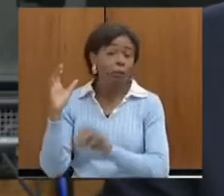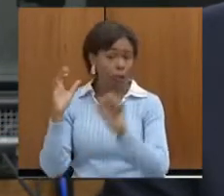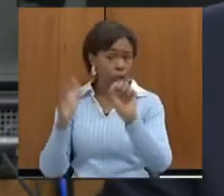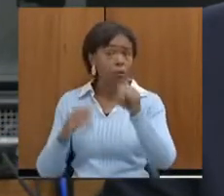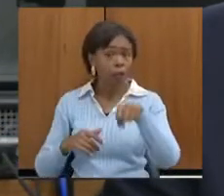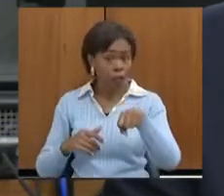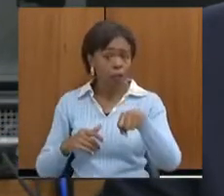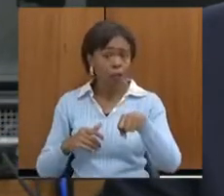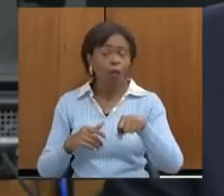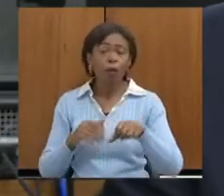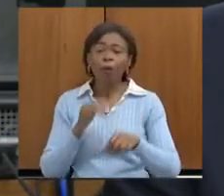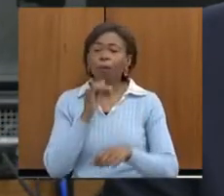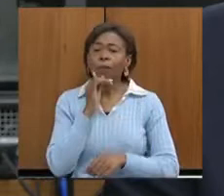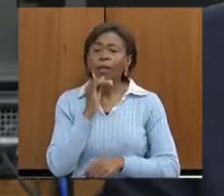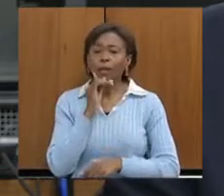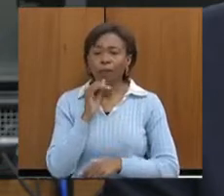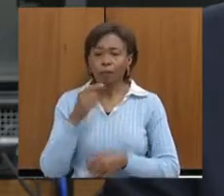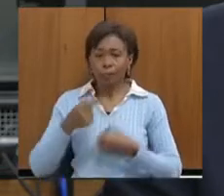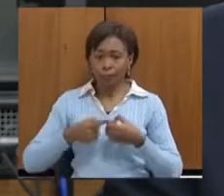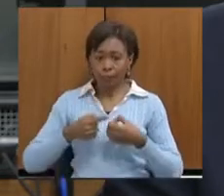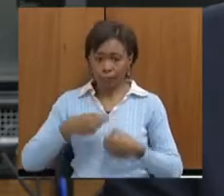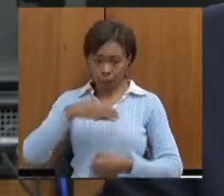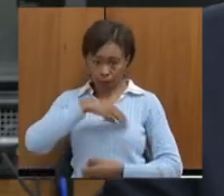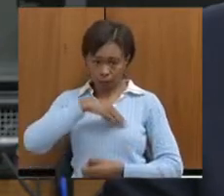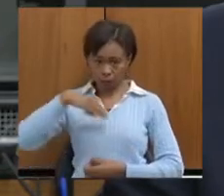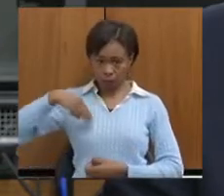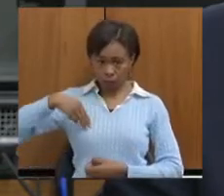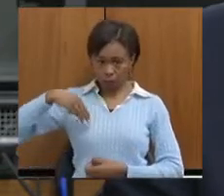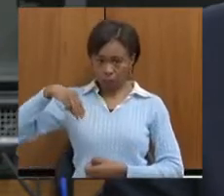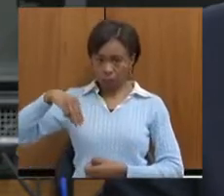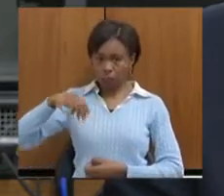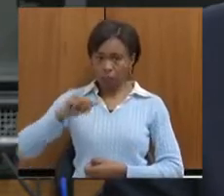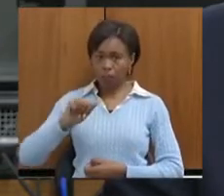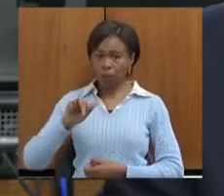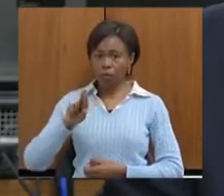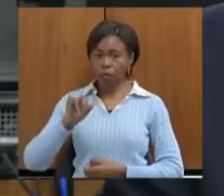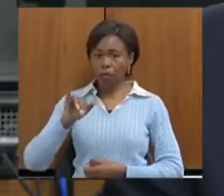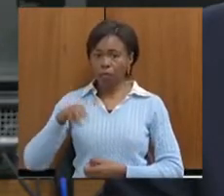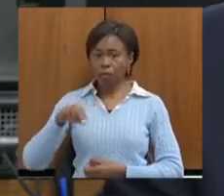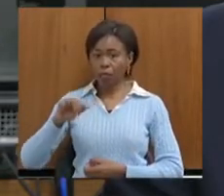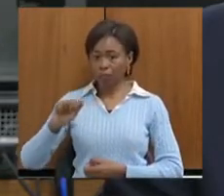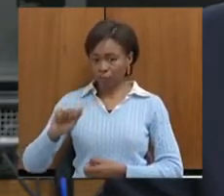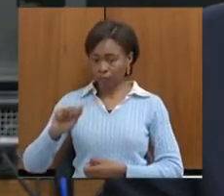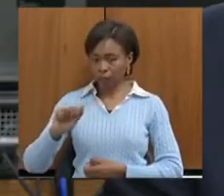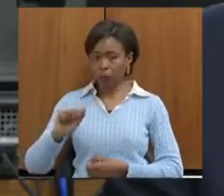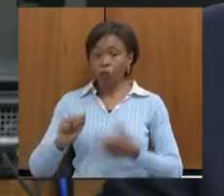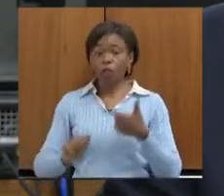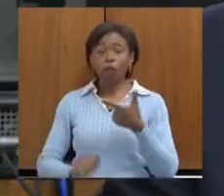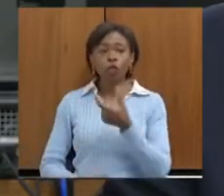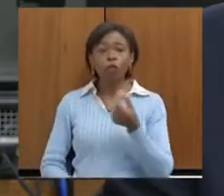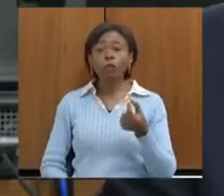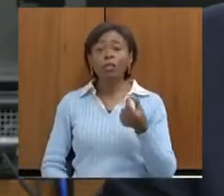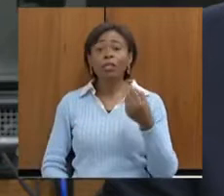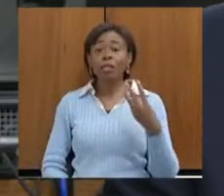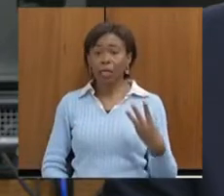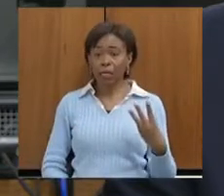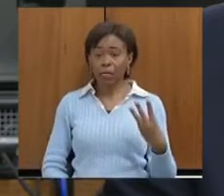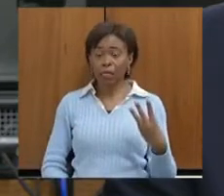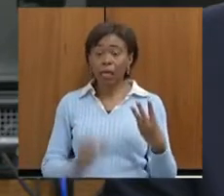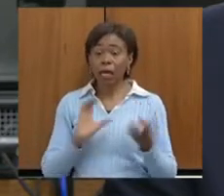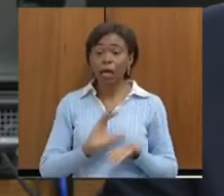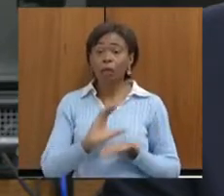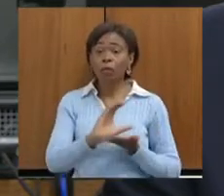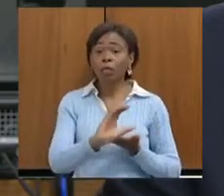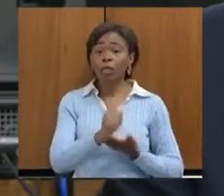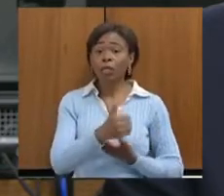pega o exemplo de Mariana Mariana de 2003 até 2014/2013 Ela recebia 10 milhões de reais a